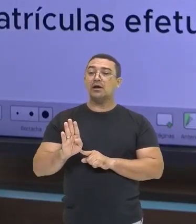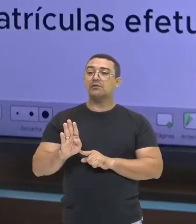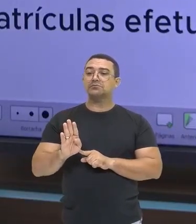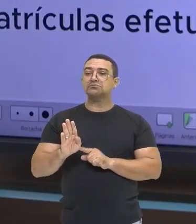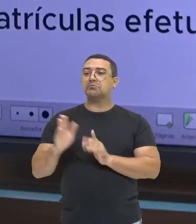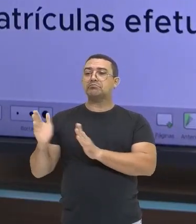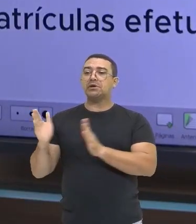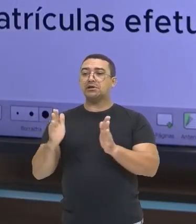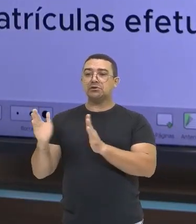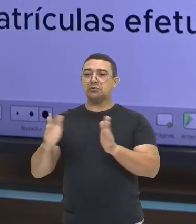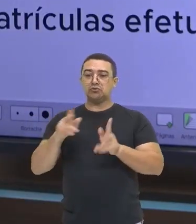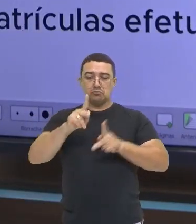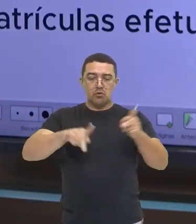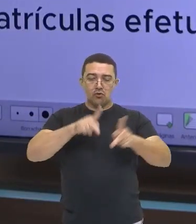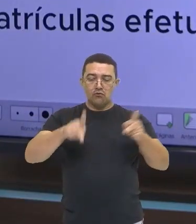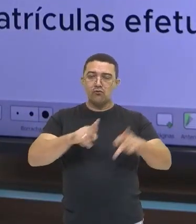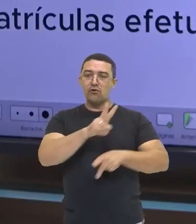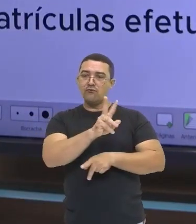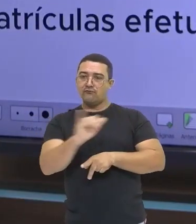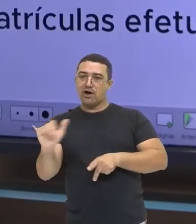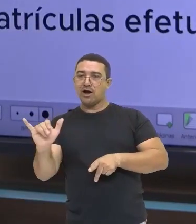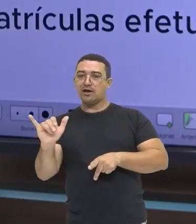média, a população vai viver.